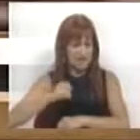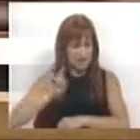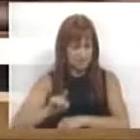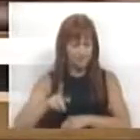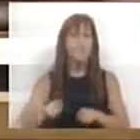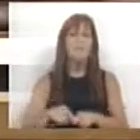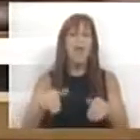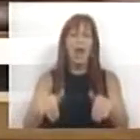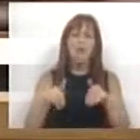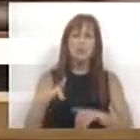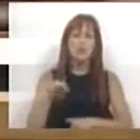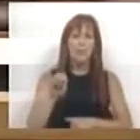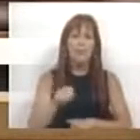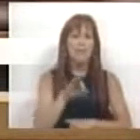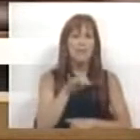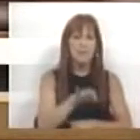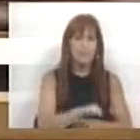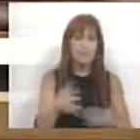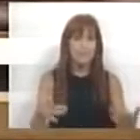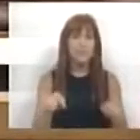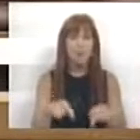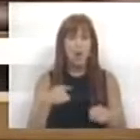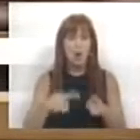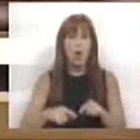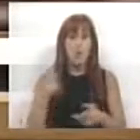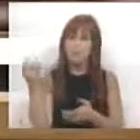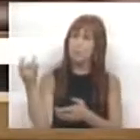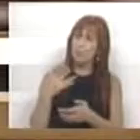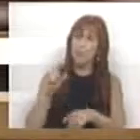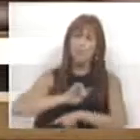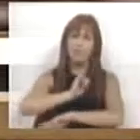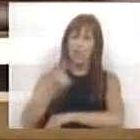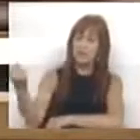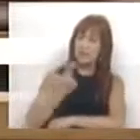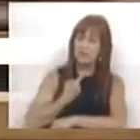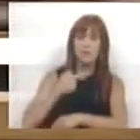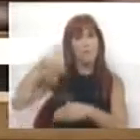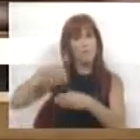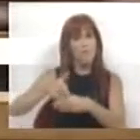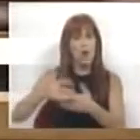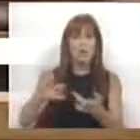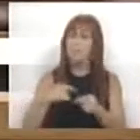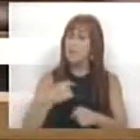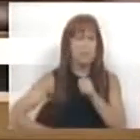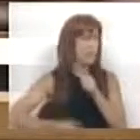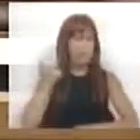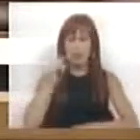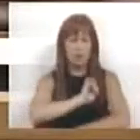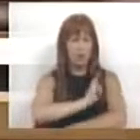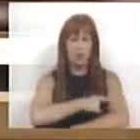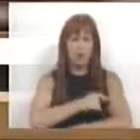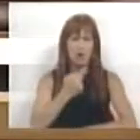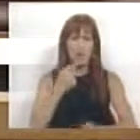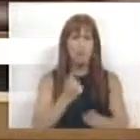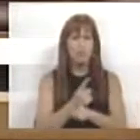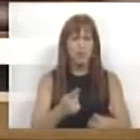CDS e a abstenção do PS e do PCP. Fomos vencidos pela força do voto, mas não venceram a força da